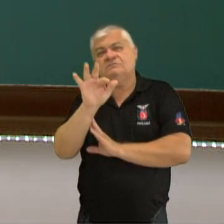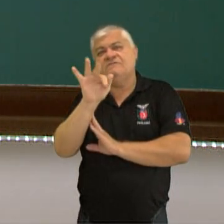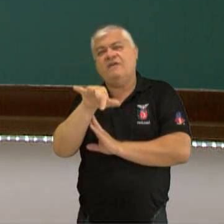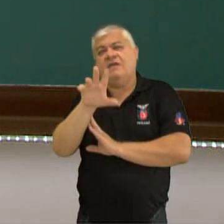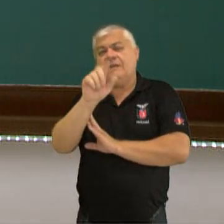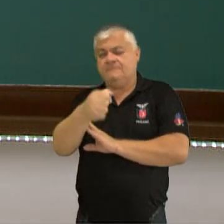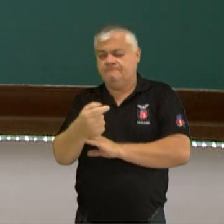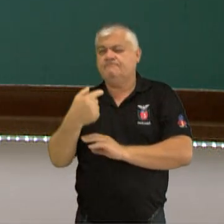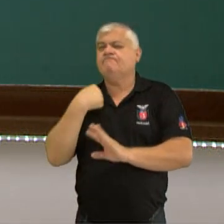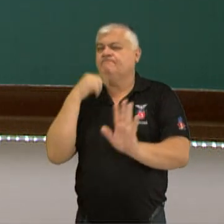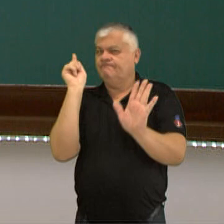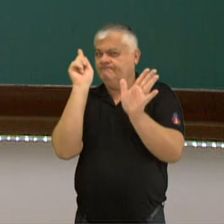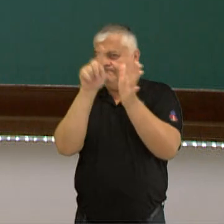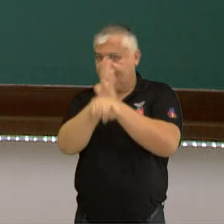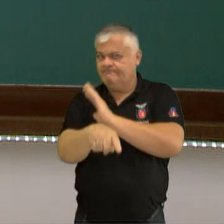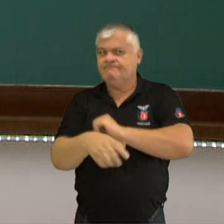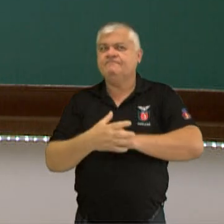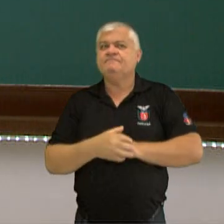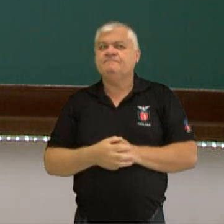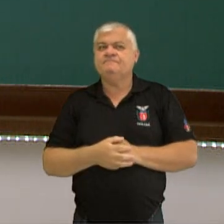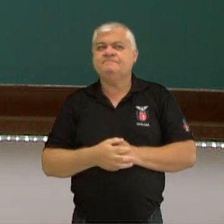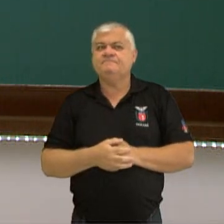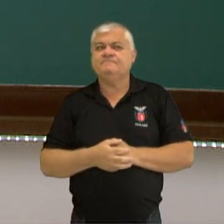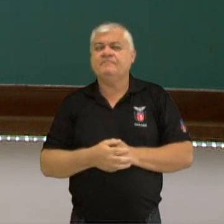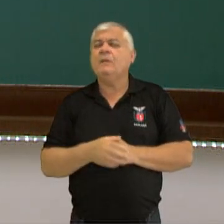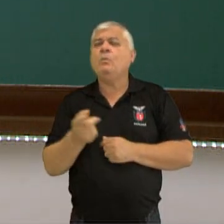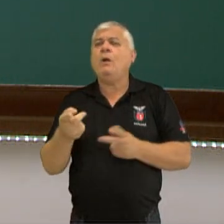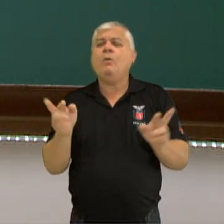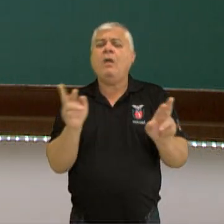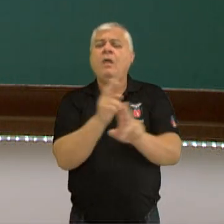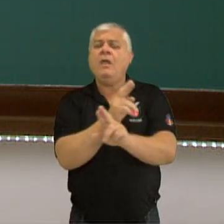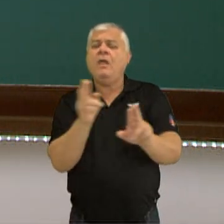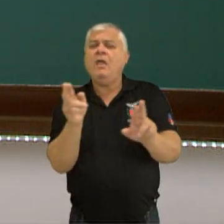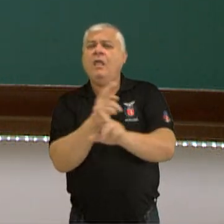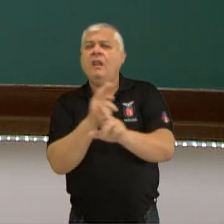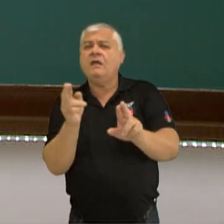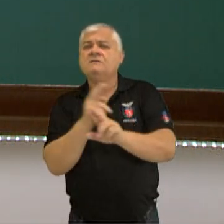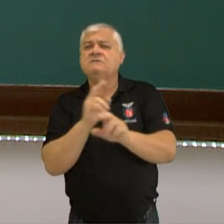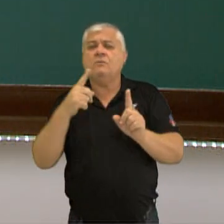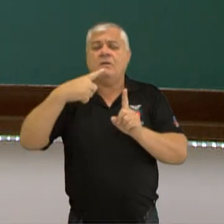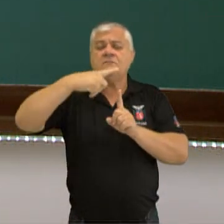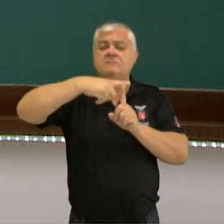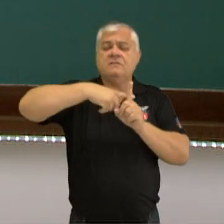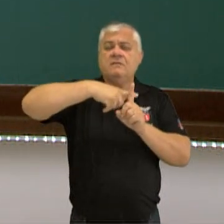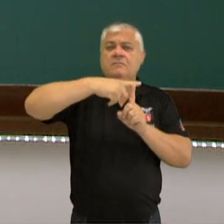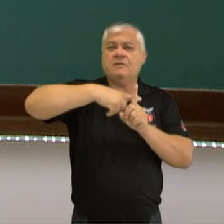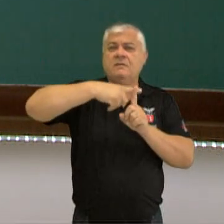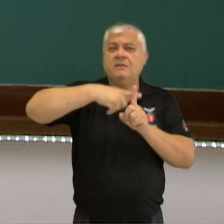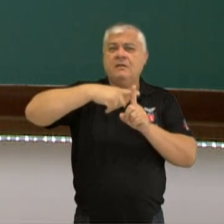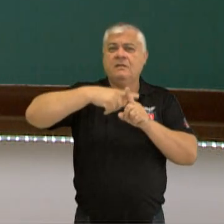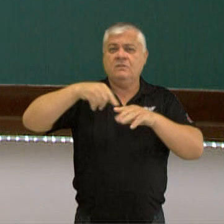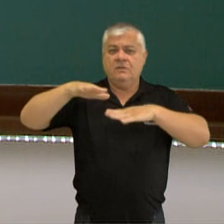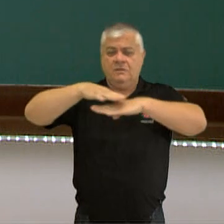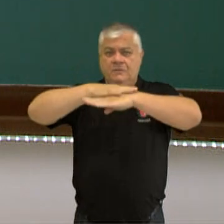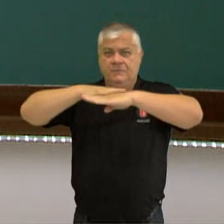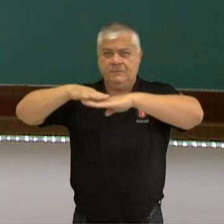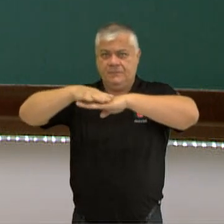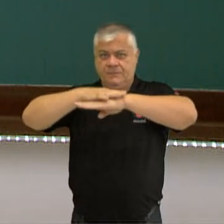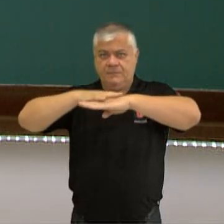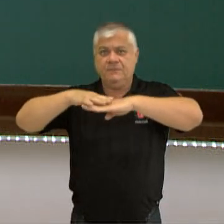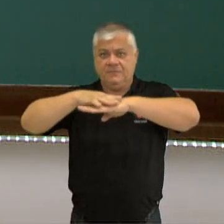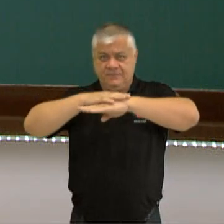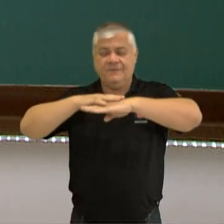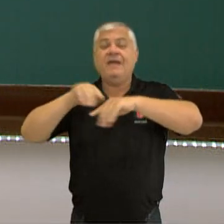lanço um questionamento para vocês: qual é a relação entre a temperatura da superfície da Terra e